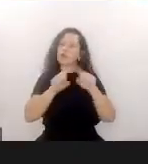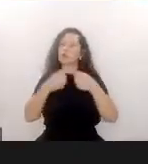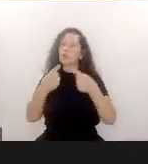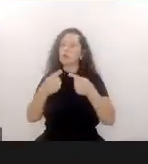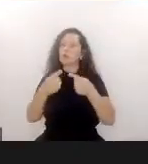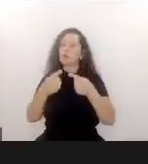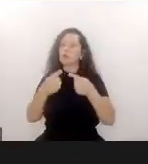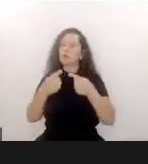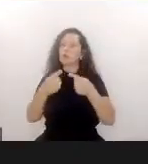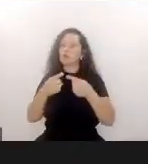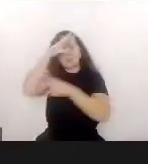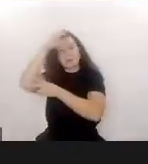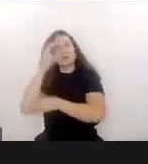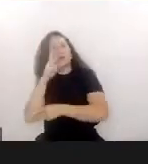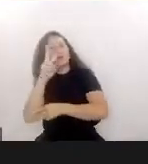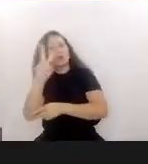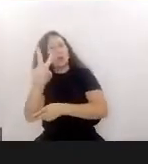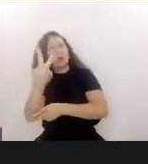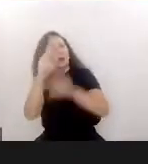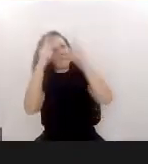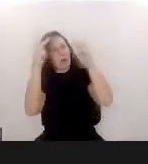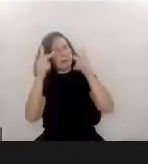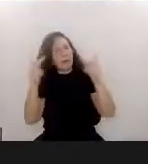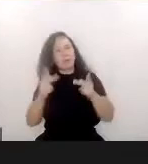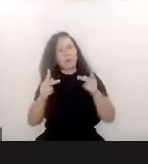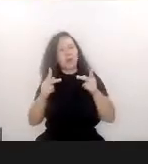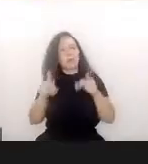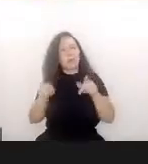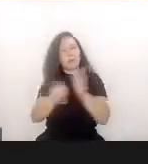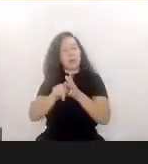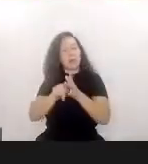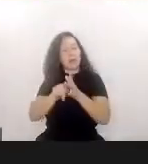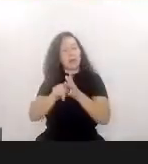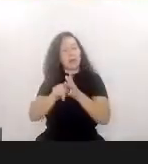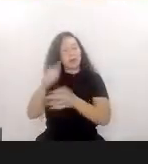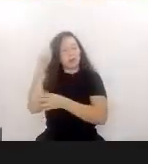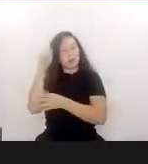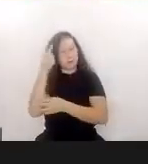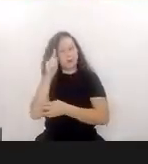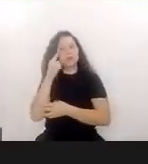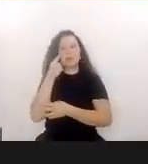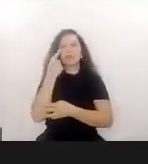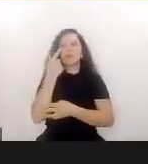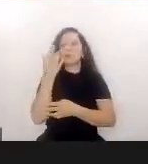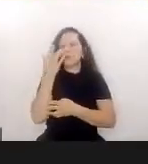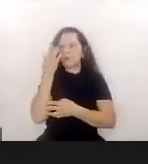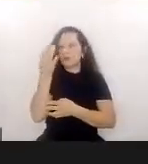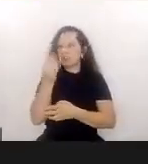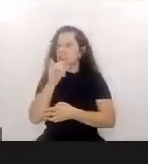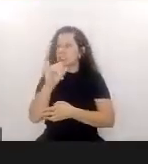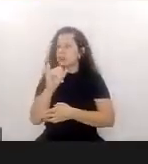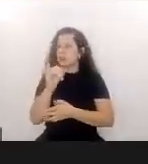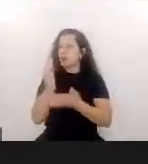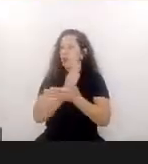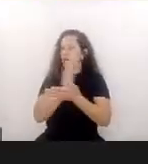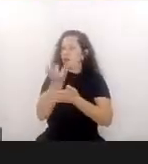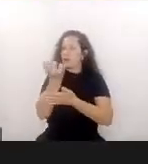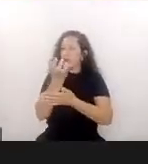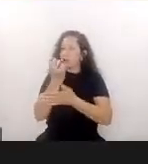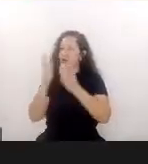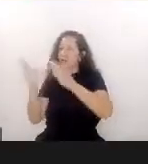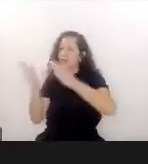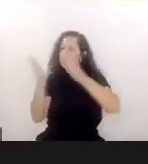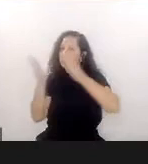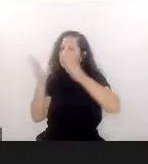cartográfico. É, eu estou apresentando isso aqui porque, se alguém se interessar nessa segunda parte da palestra de hoje, o TED é um lugar para